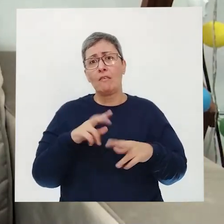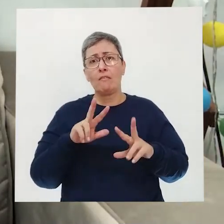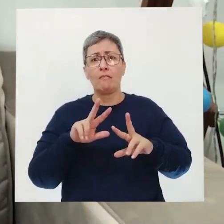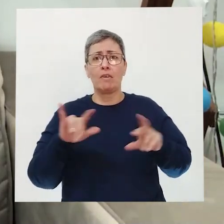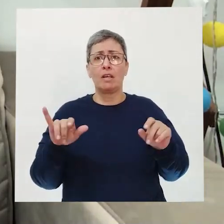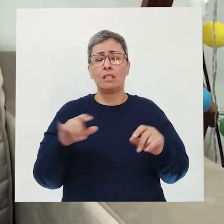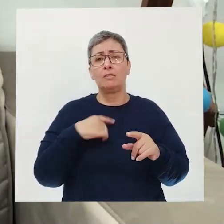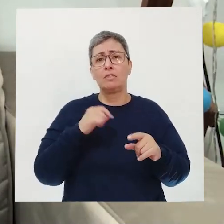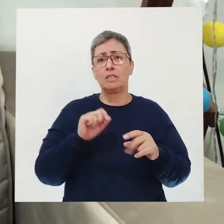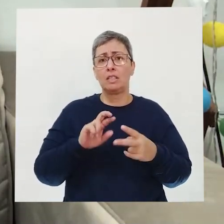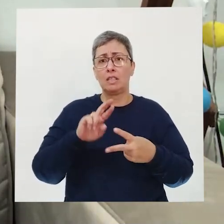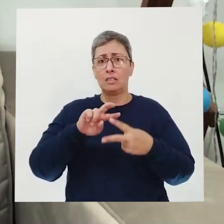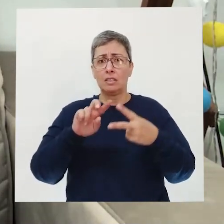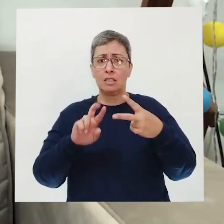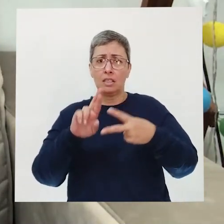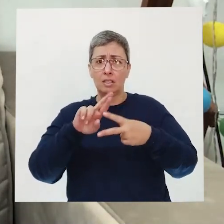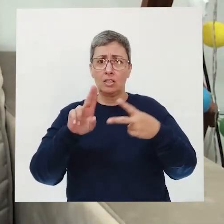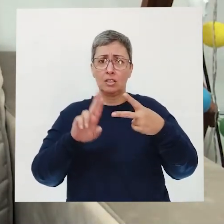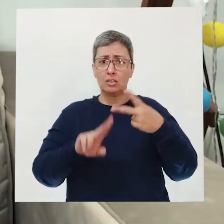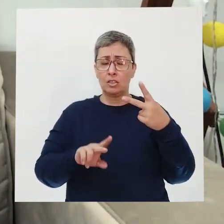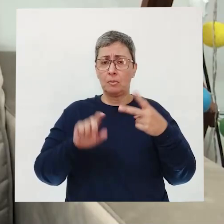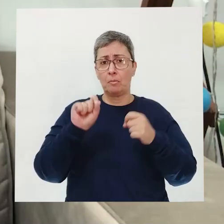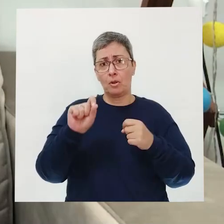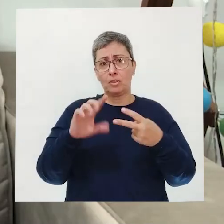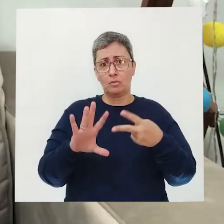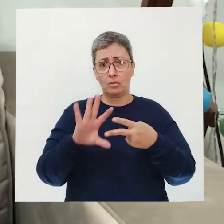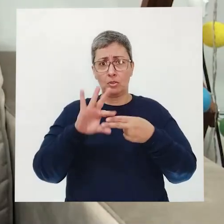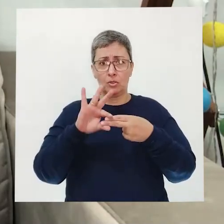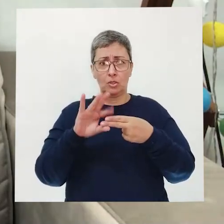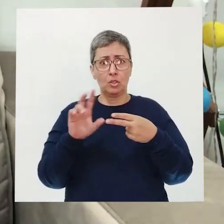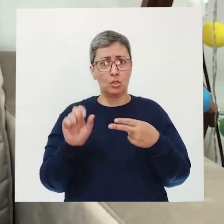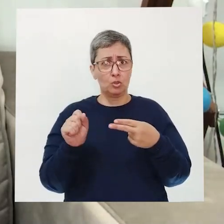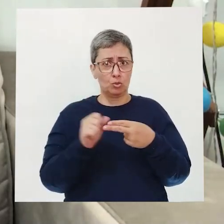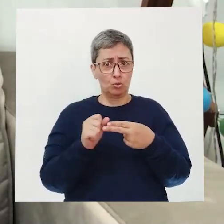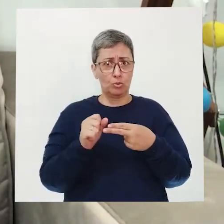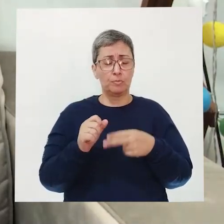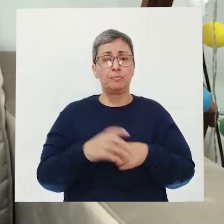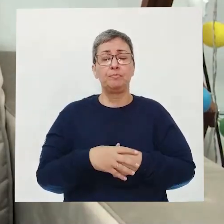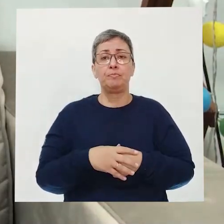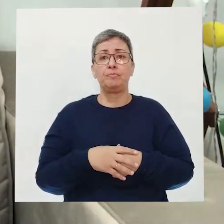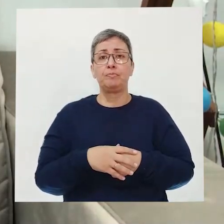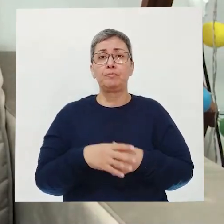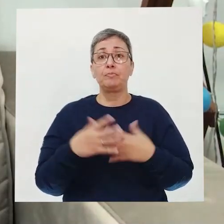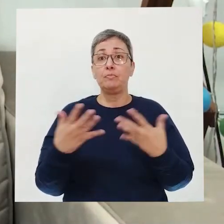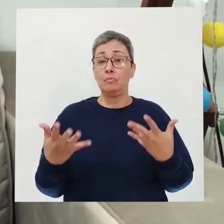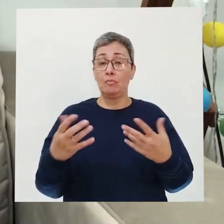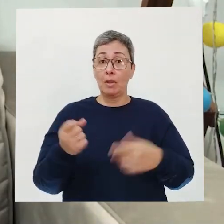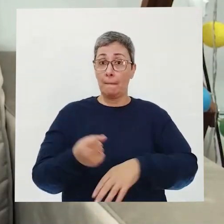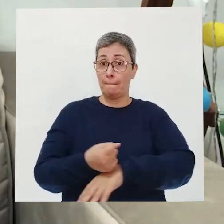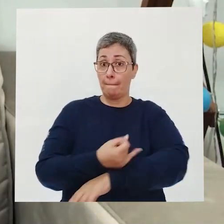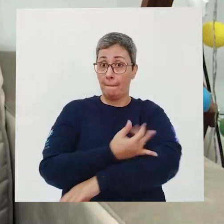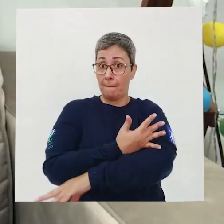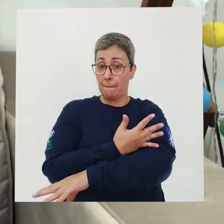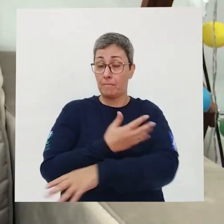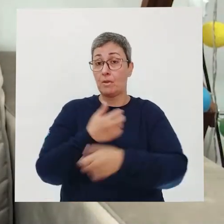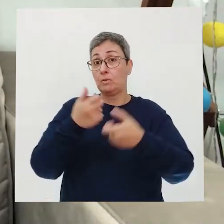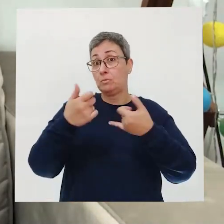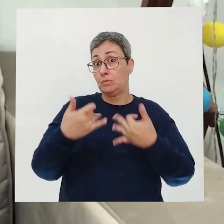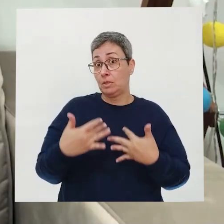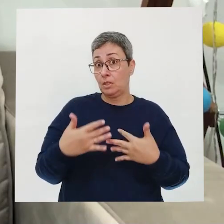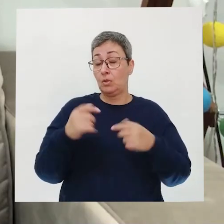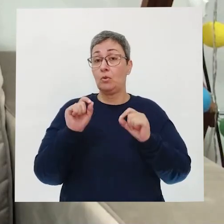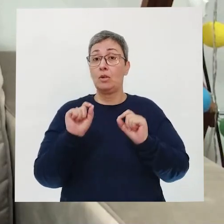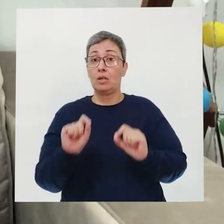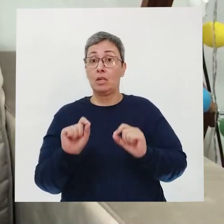essa diferenciação porque poucas coisas podem ser essas duas coisas, né? Emoção, quando a gente fala de